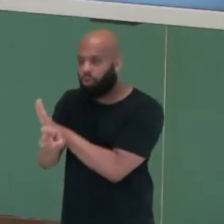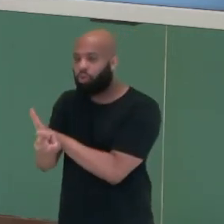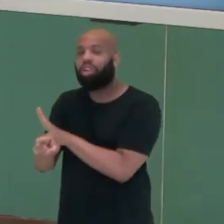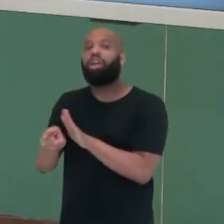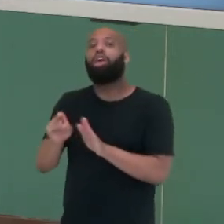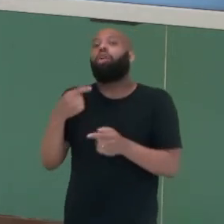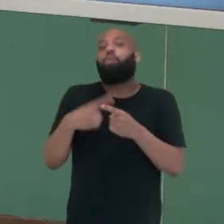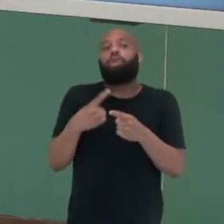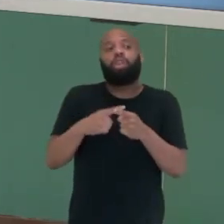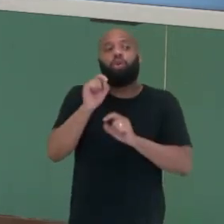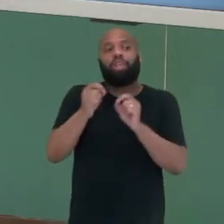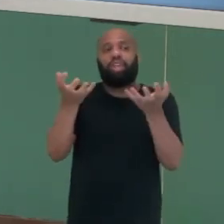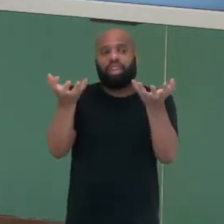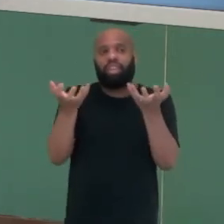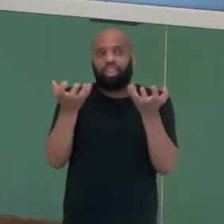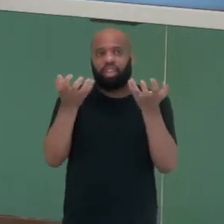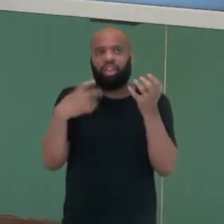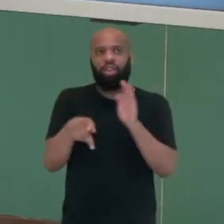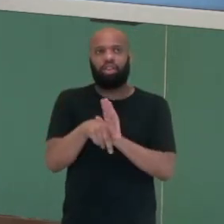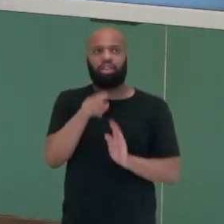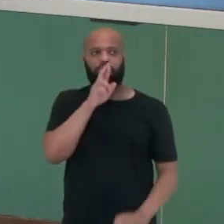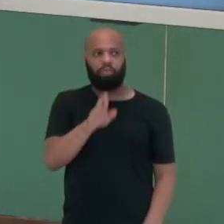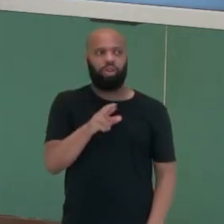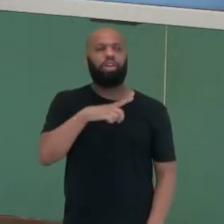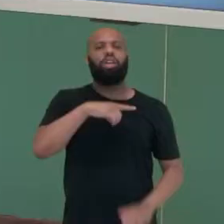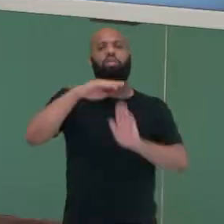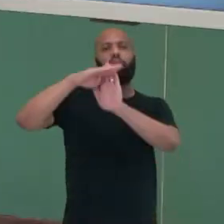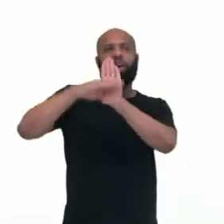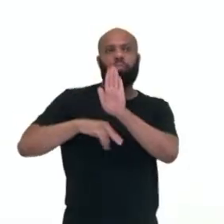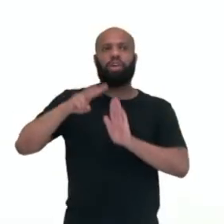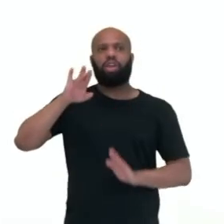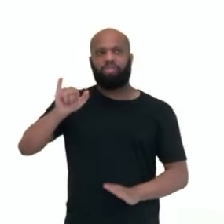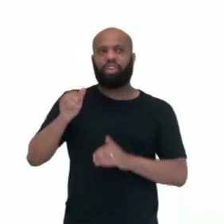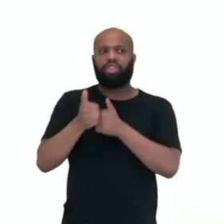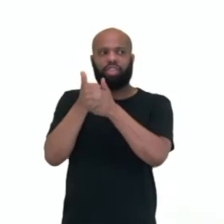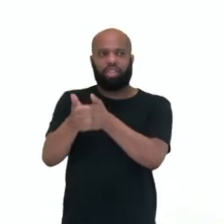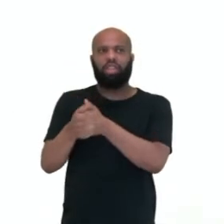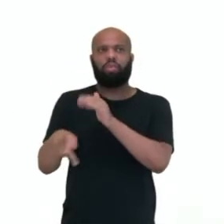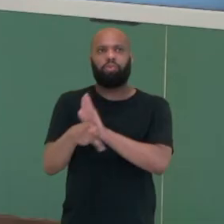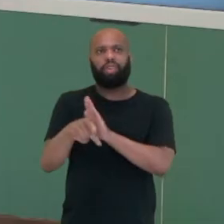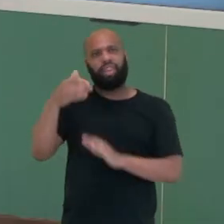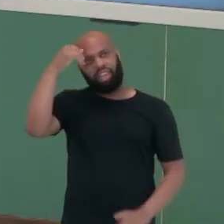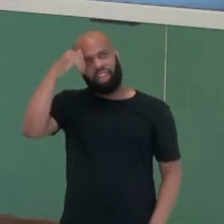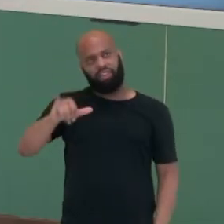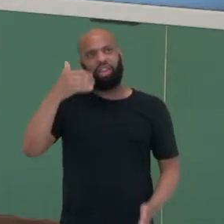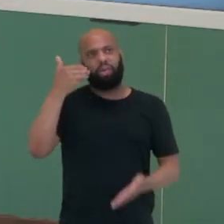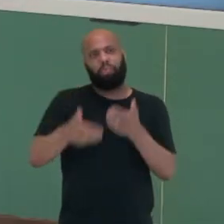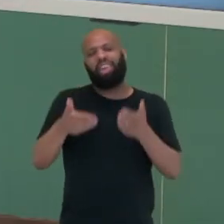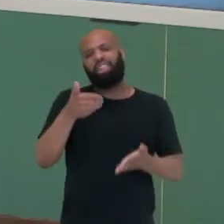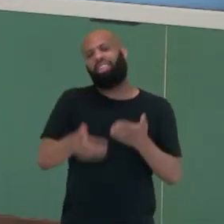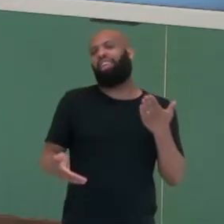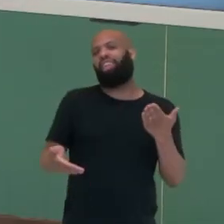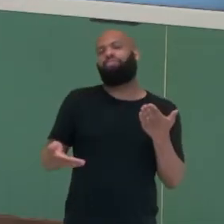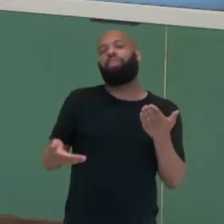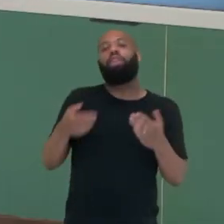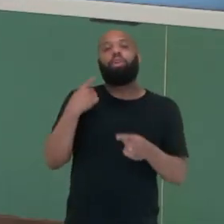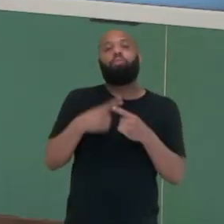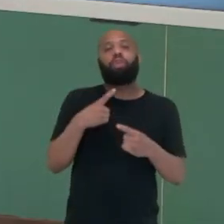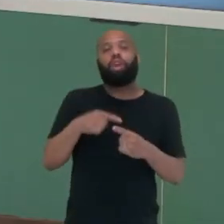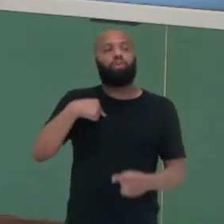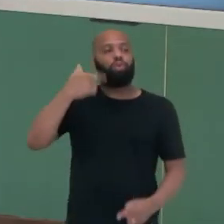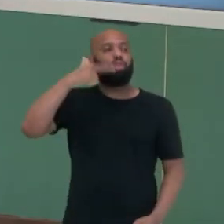dessa organização da entrevista. E o roteiro deve ser seguido para que não se perca a entrevista, para que eu